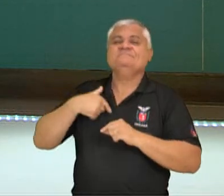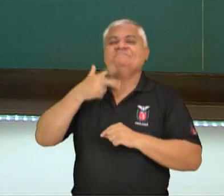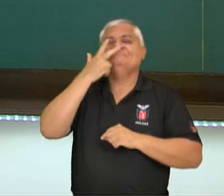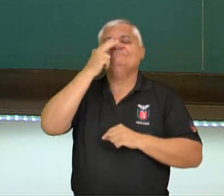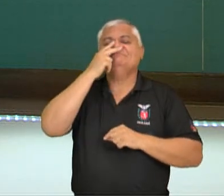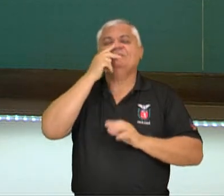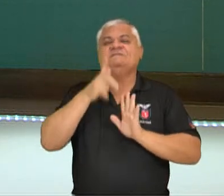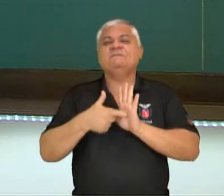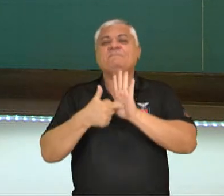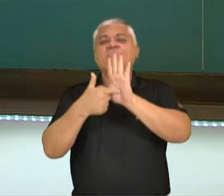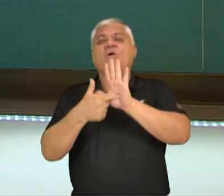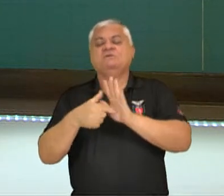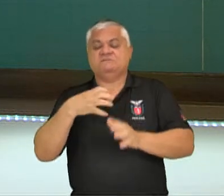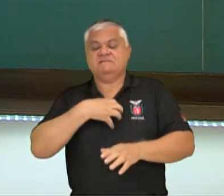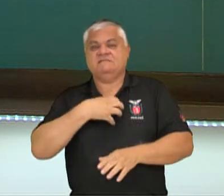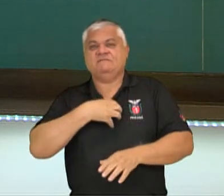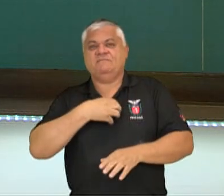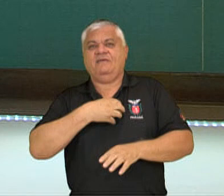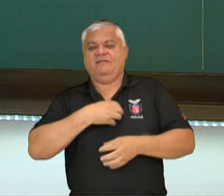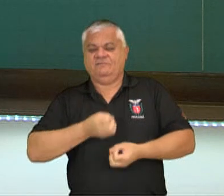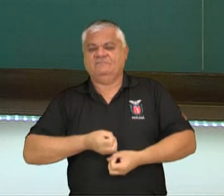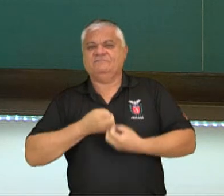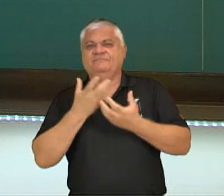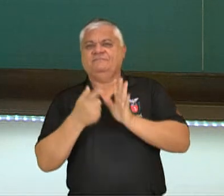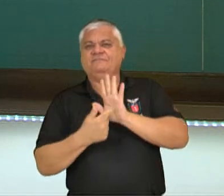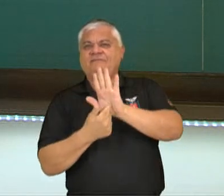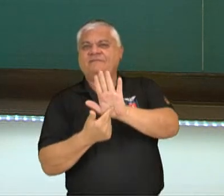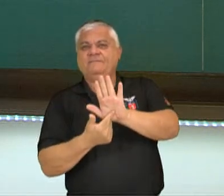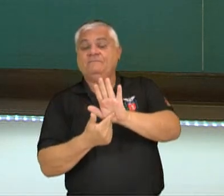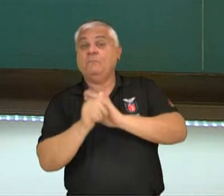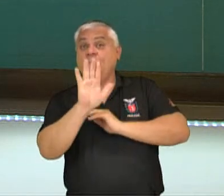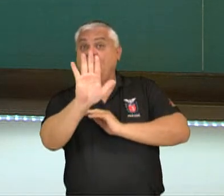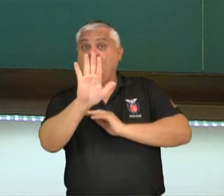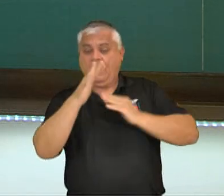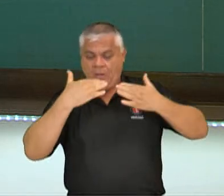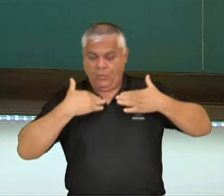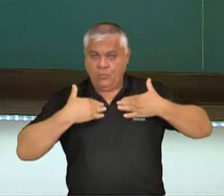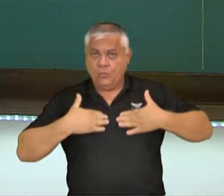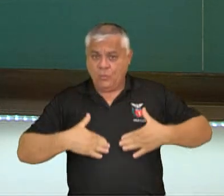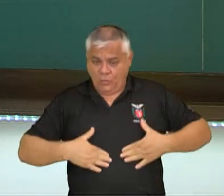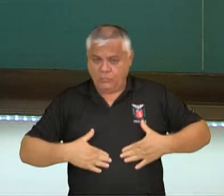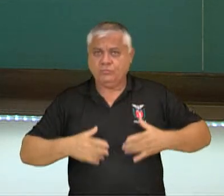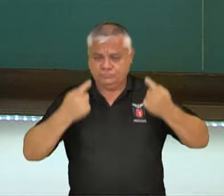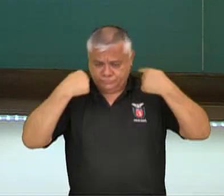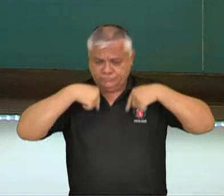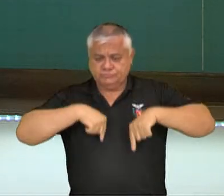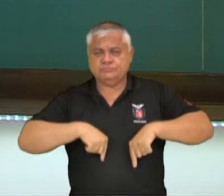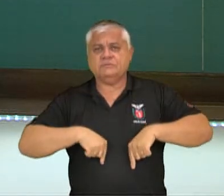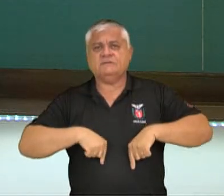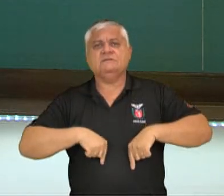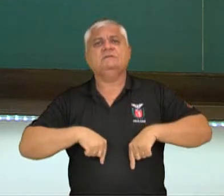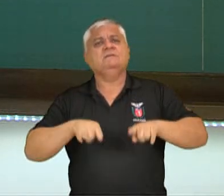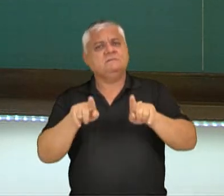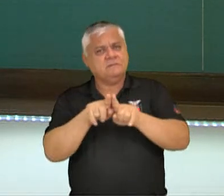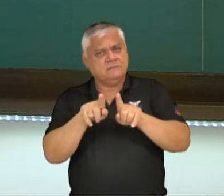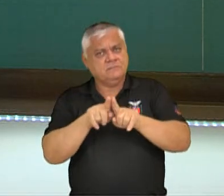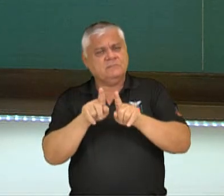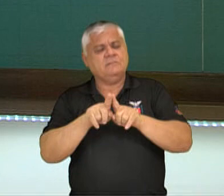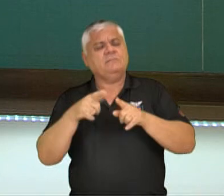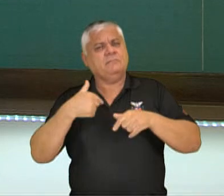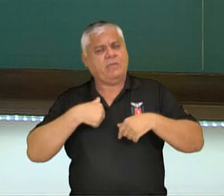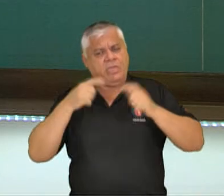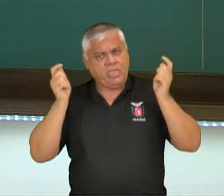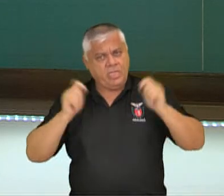traduzem aquele nosso sentimento. Mas o nosso corpo, né? O nosso corpo físico, ele também tem